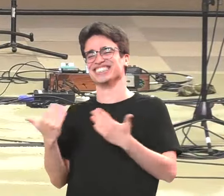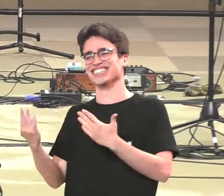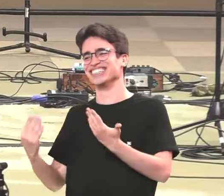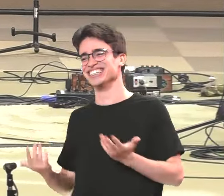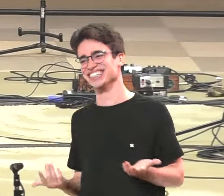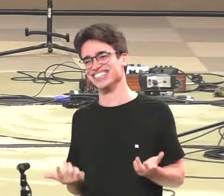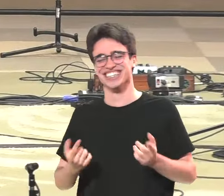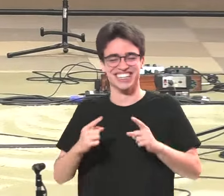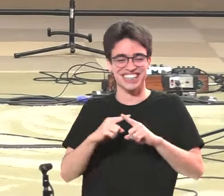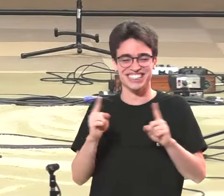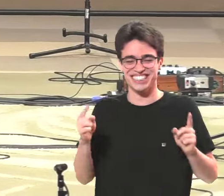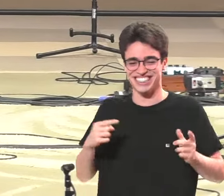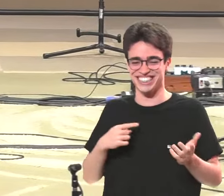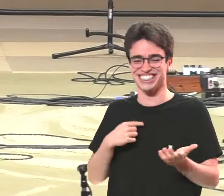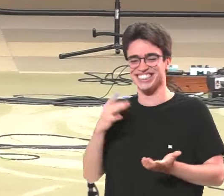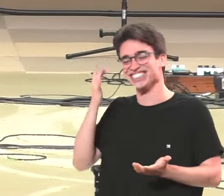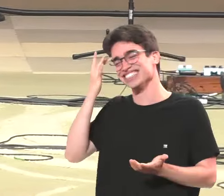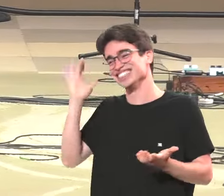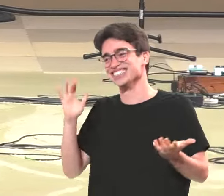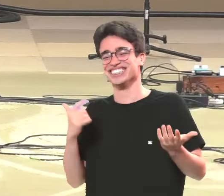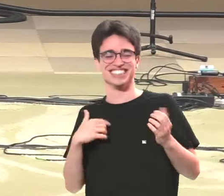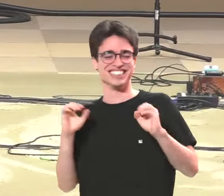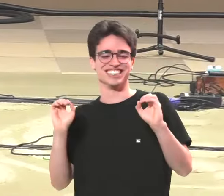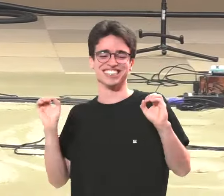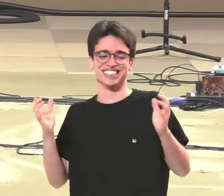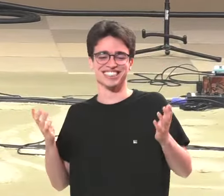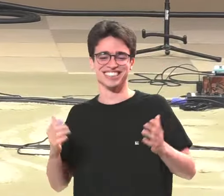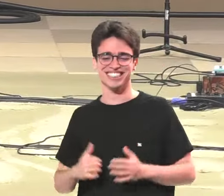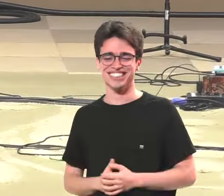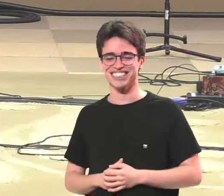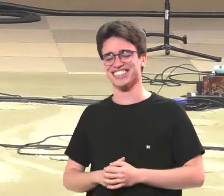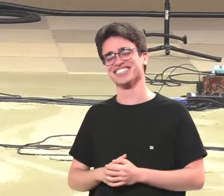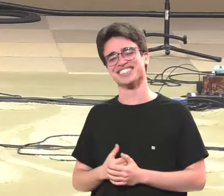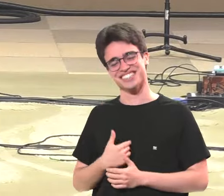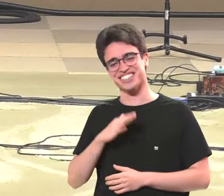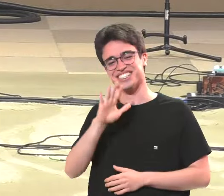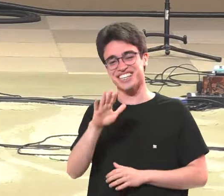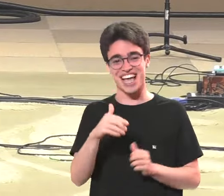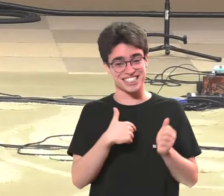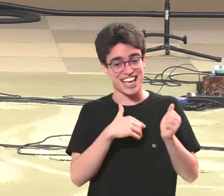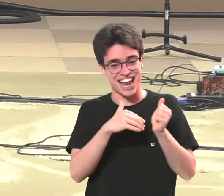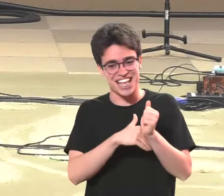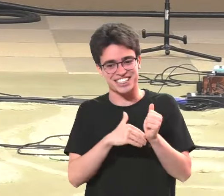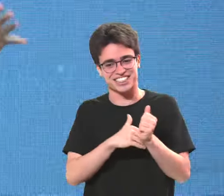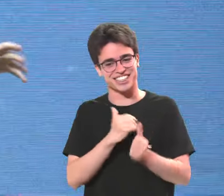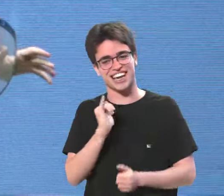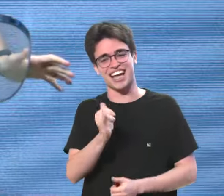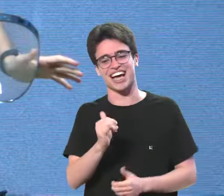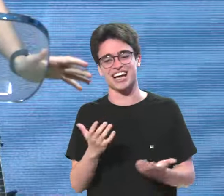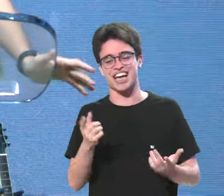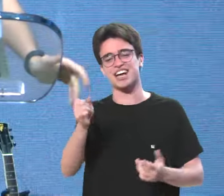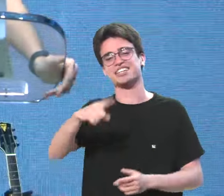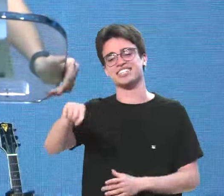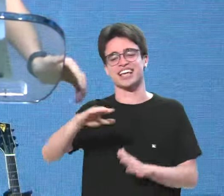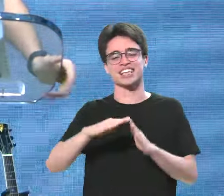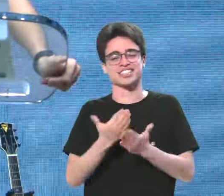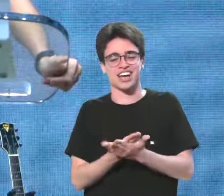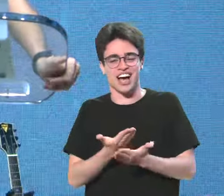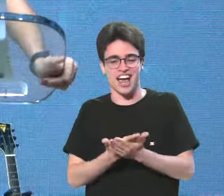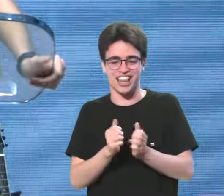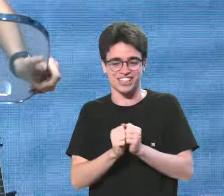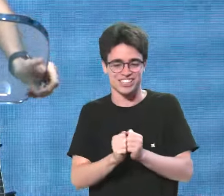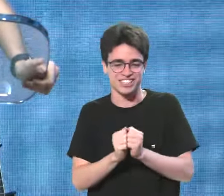não tenho muita coisa assim para fazer deixa eu te contar um segredinho aqui todo mundo aqui tá na escola ou